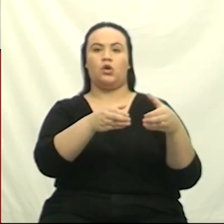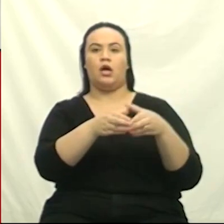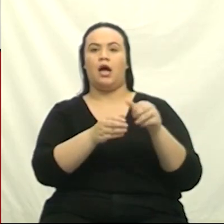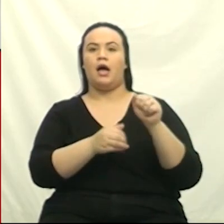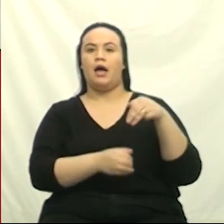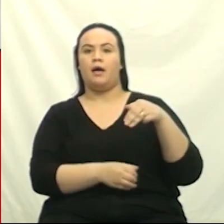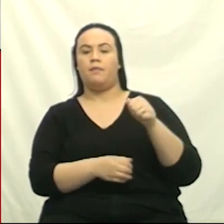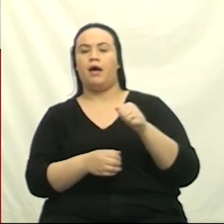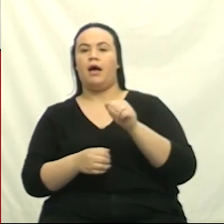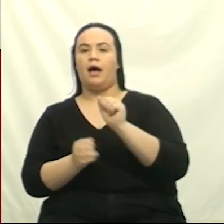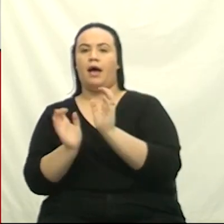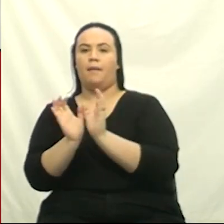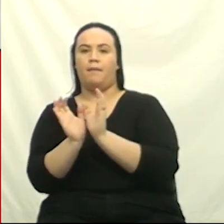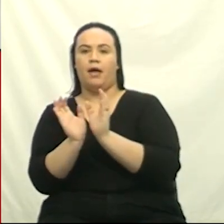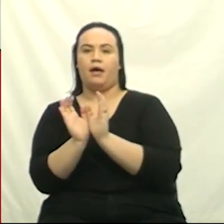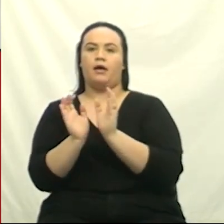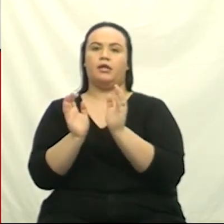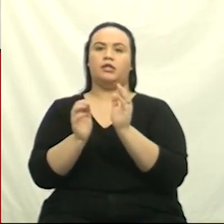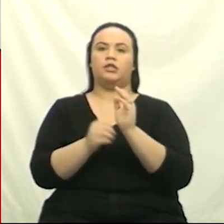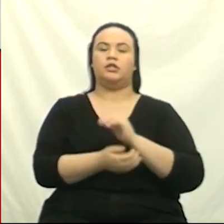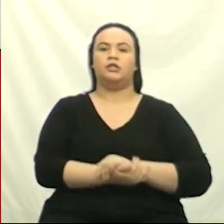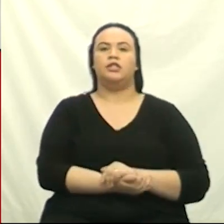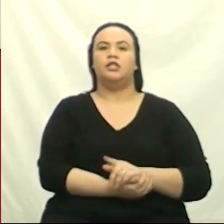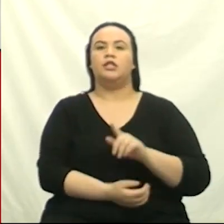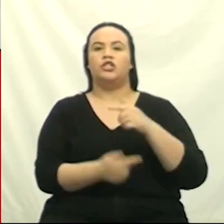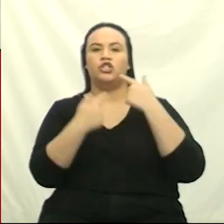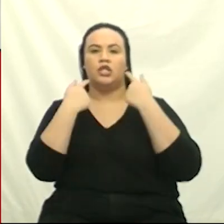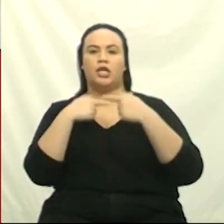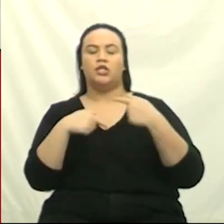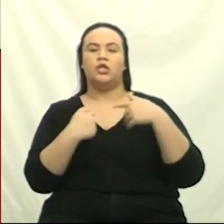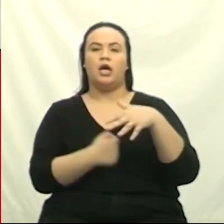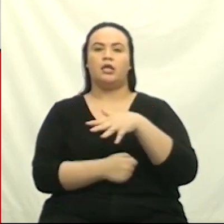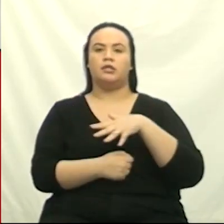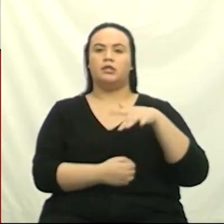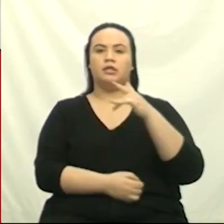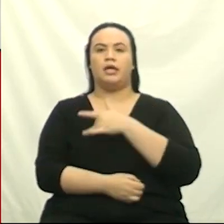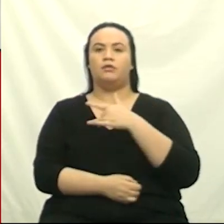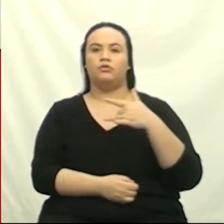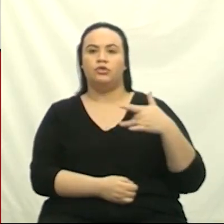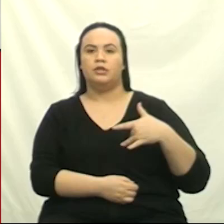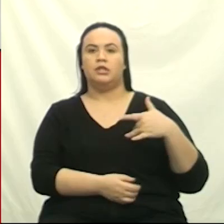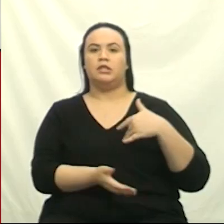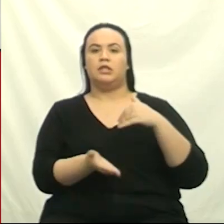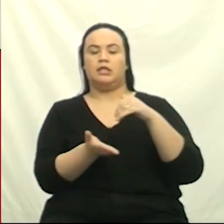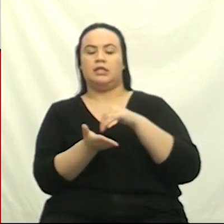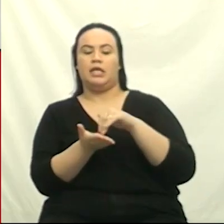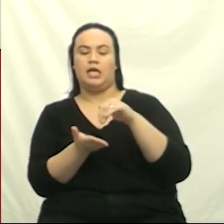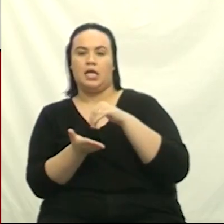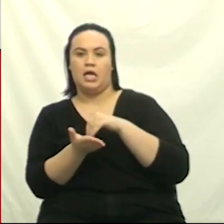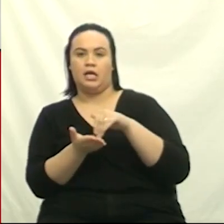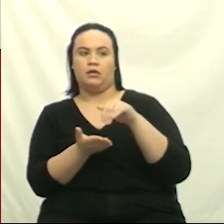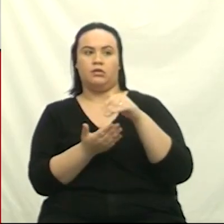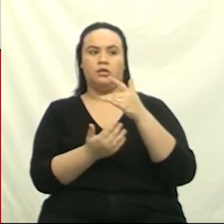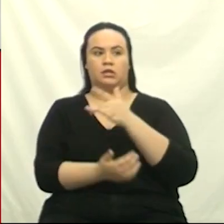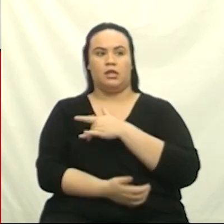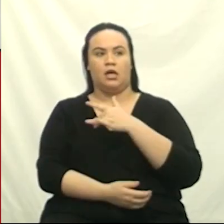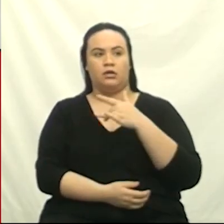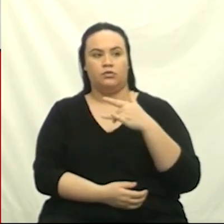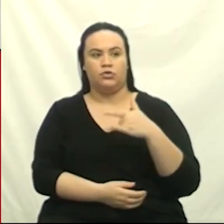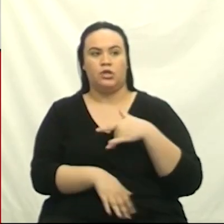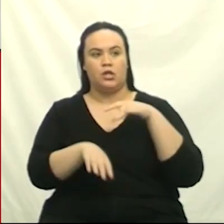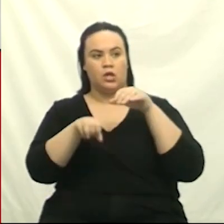AMA APAI ONDA GERED Regional de Saúde Secretarias Municipais de Saúde e